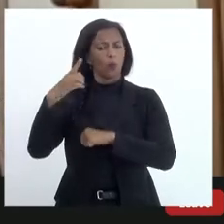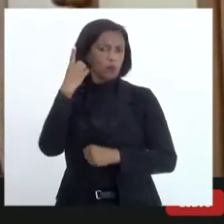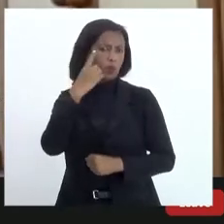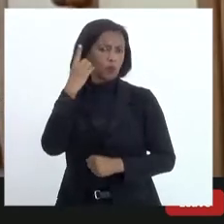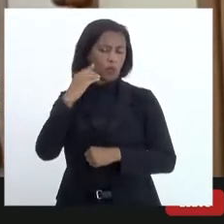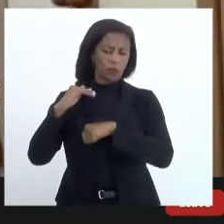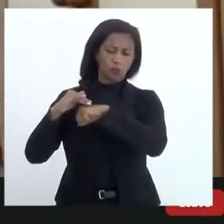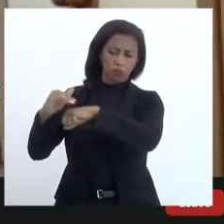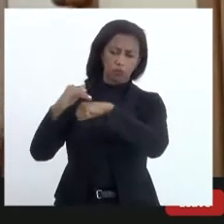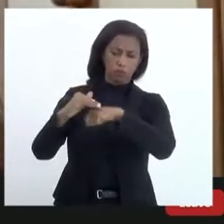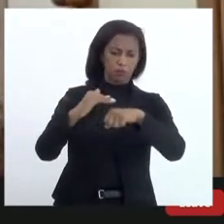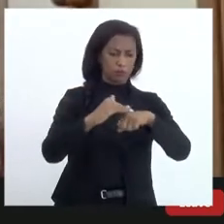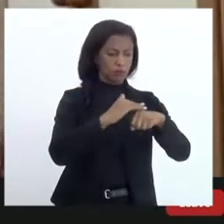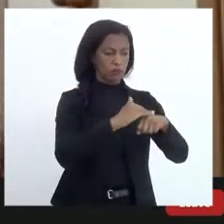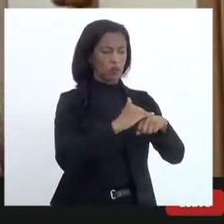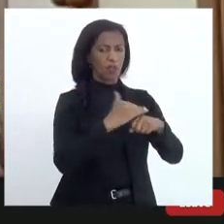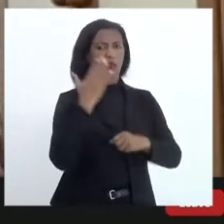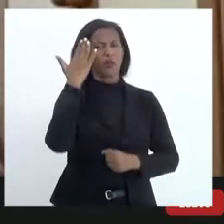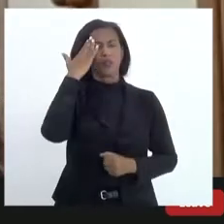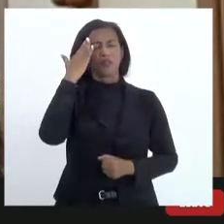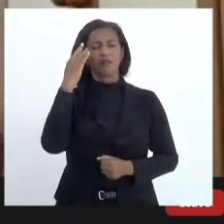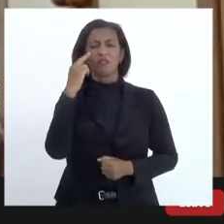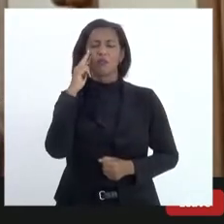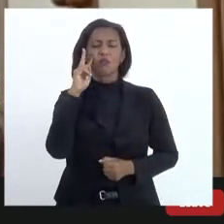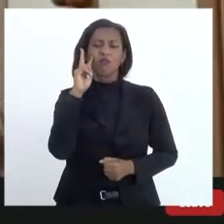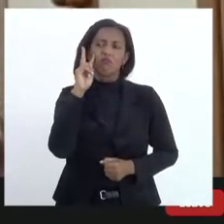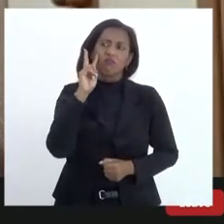eu entendo, eu não vejo muito